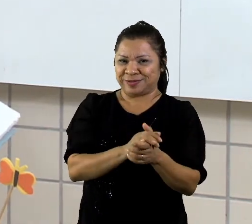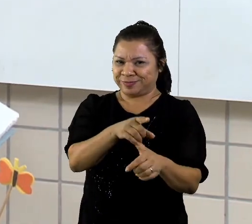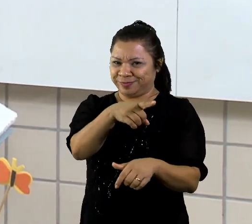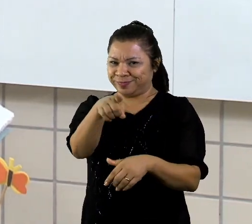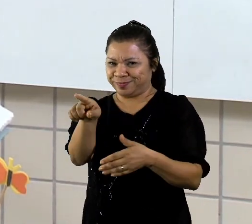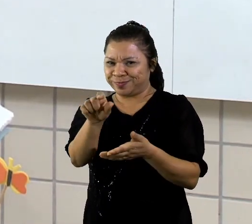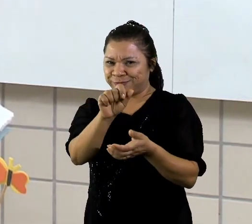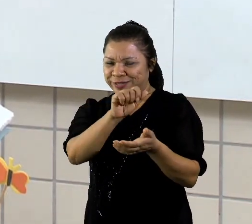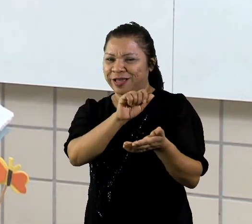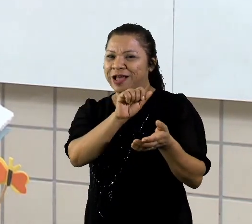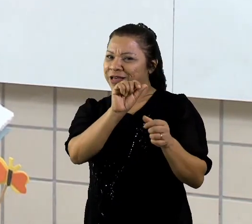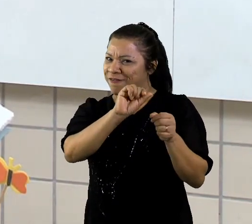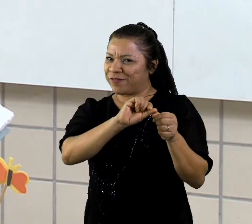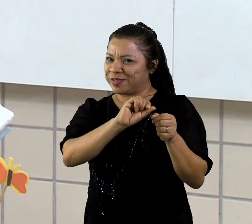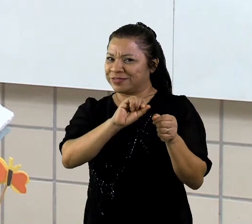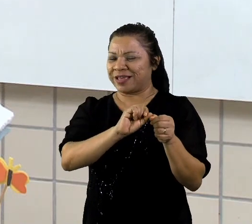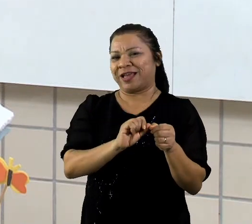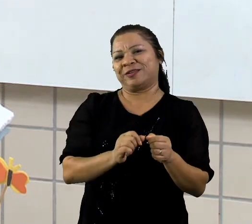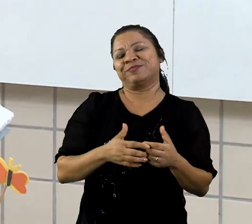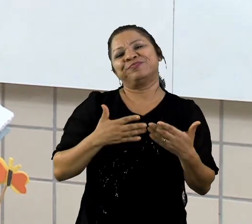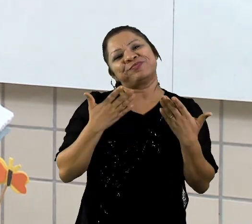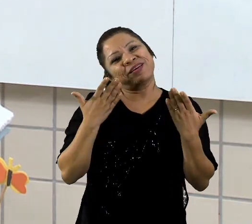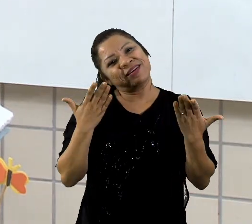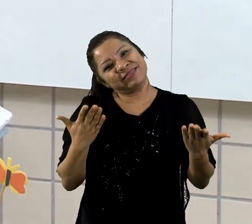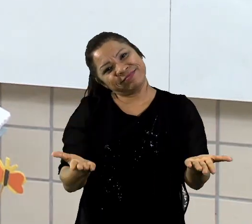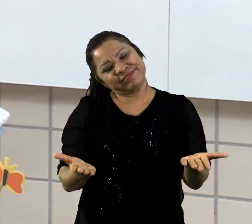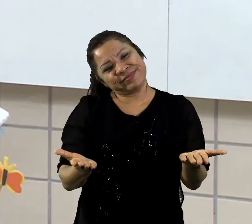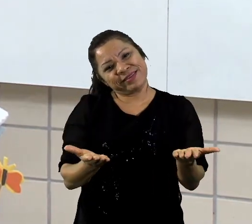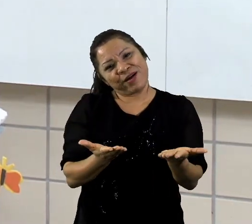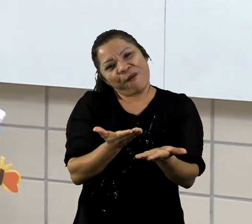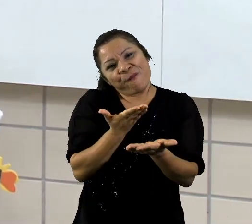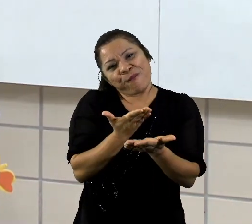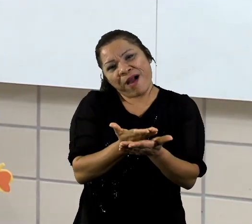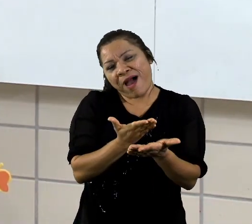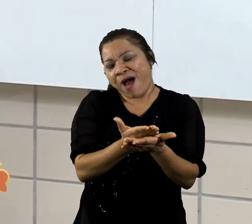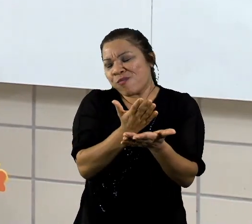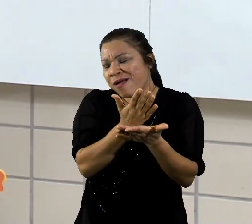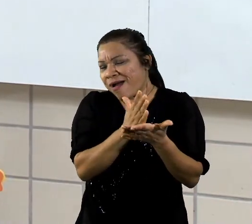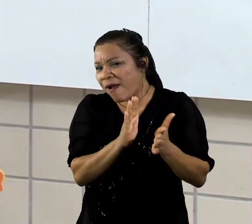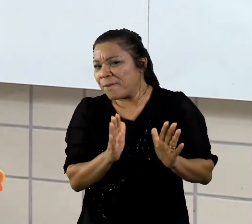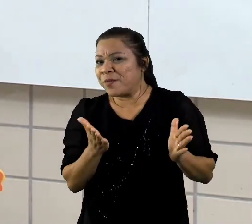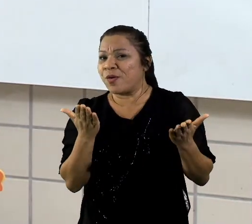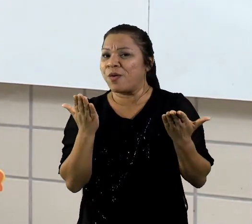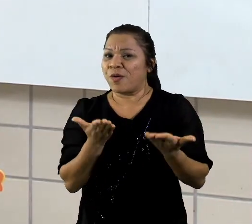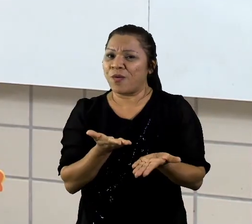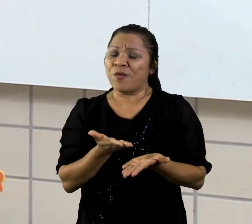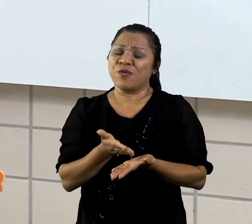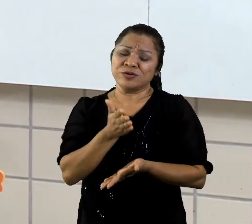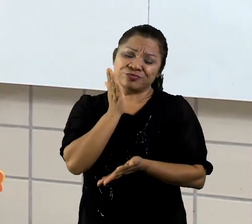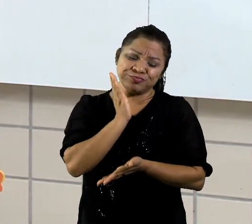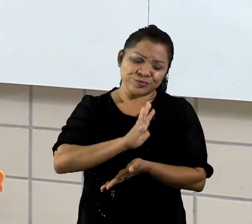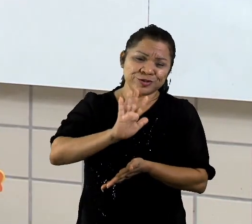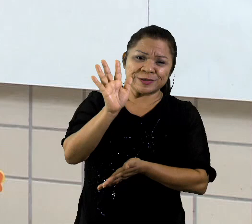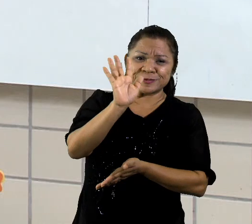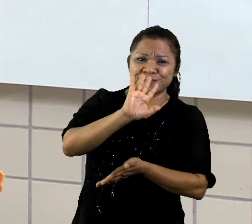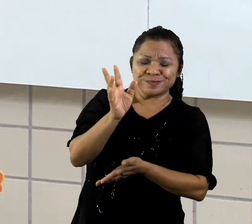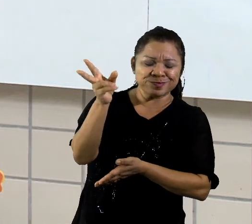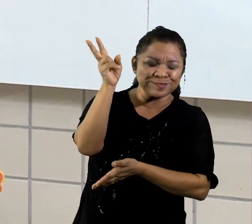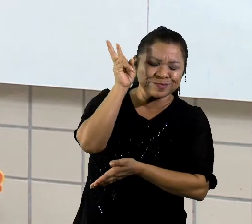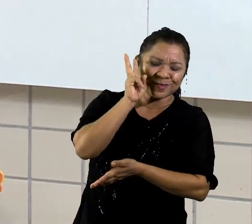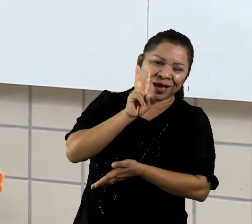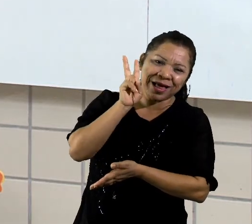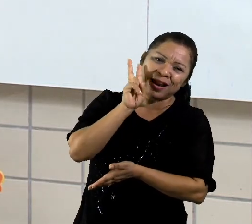bem. Criança, nossa aula terminou por hoje. Estou aqui já me despedindo de vocês, relembrando sempre